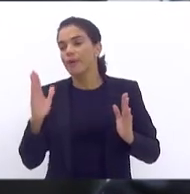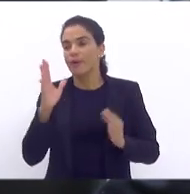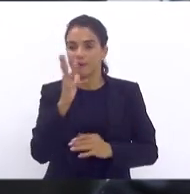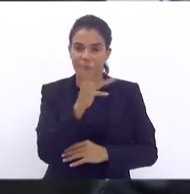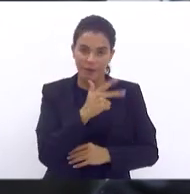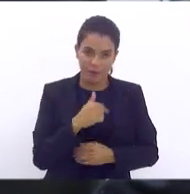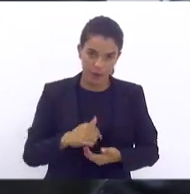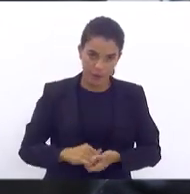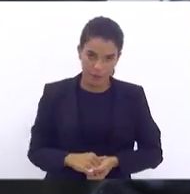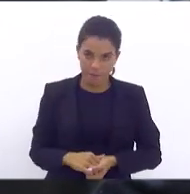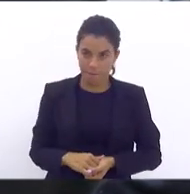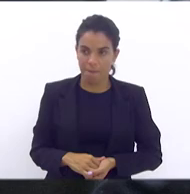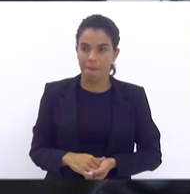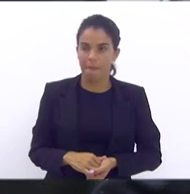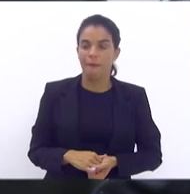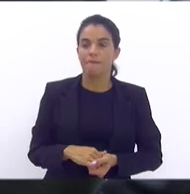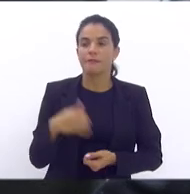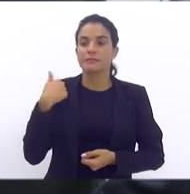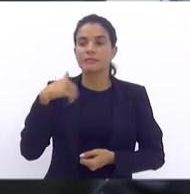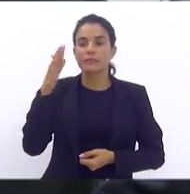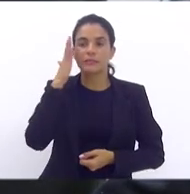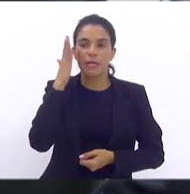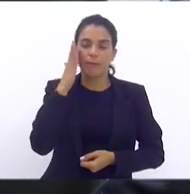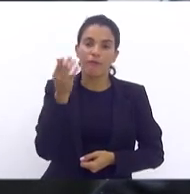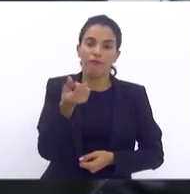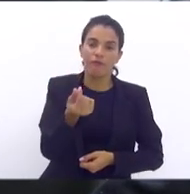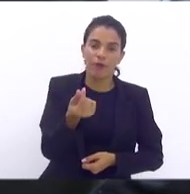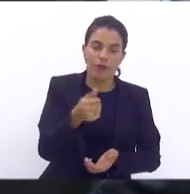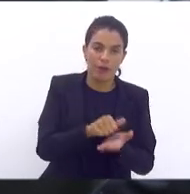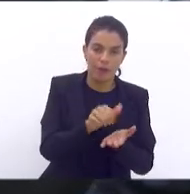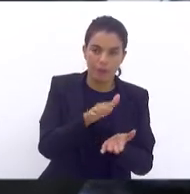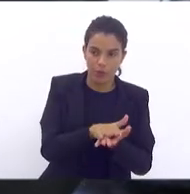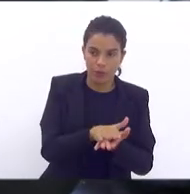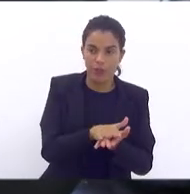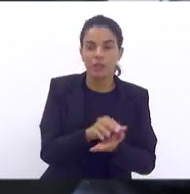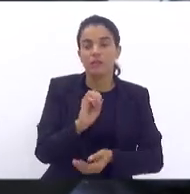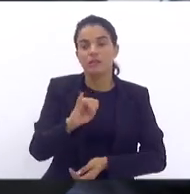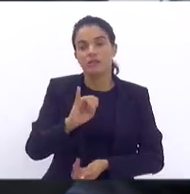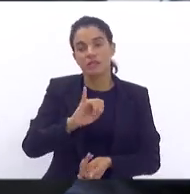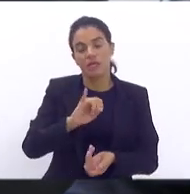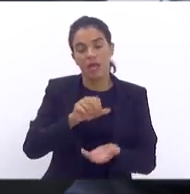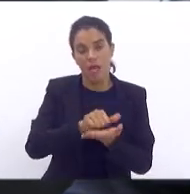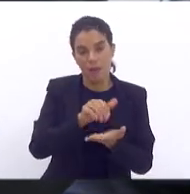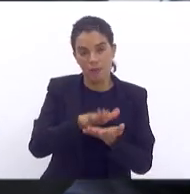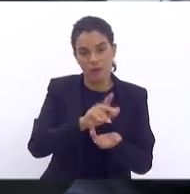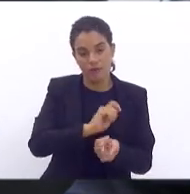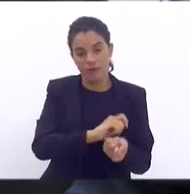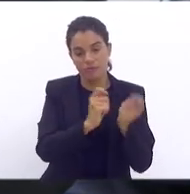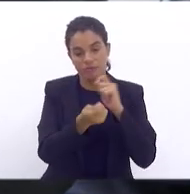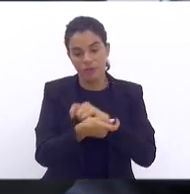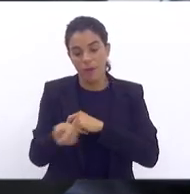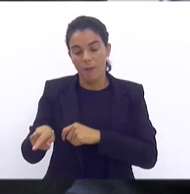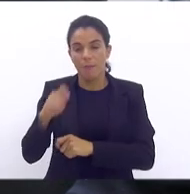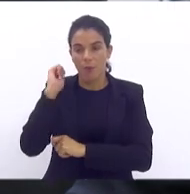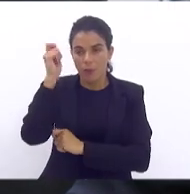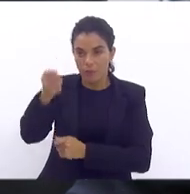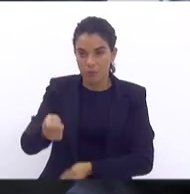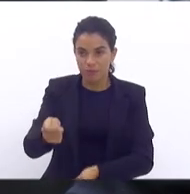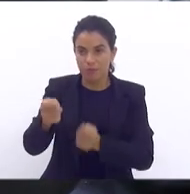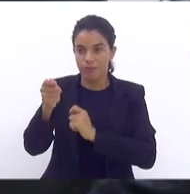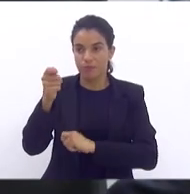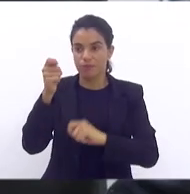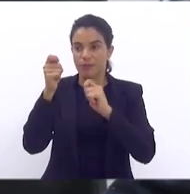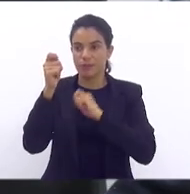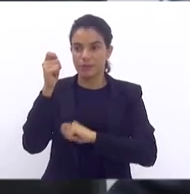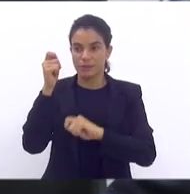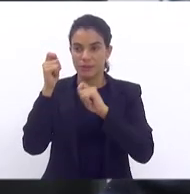poder ter o valor dessa multa, se essa vai ser revestida para os pescadores artesanais, que vivem da pesca, que